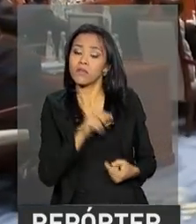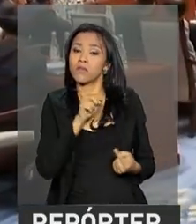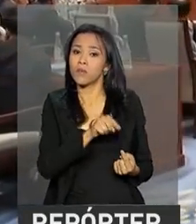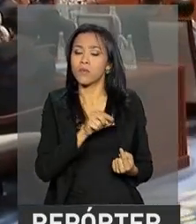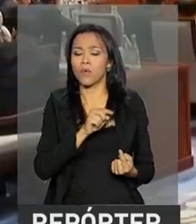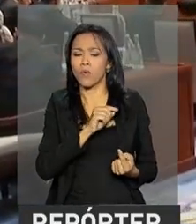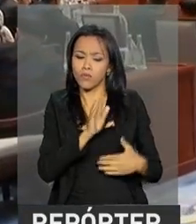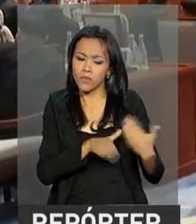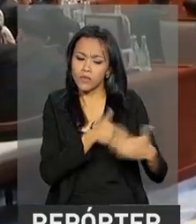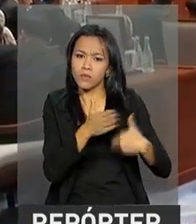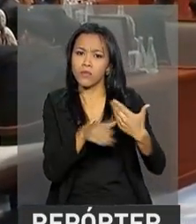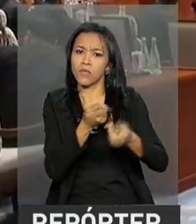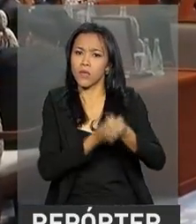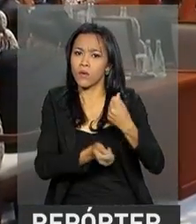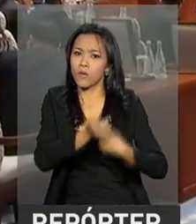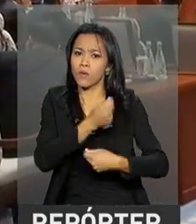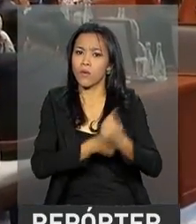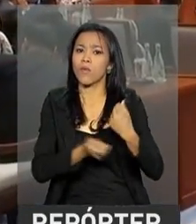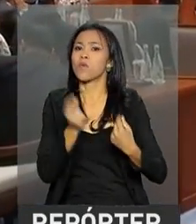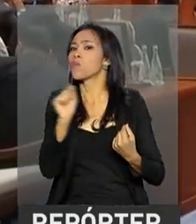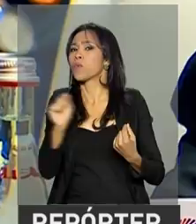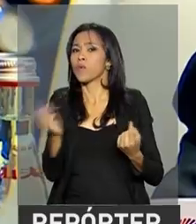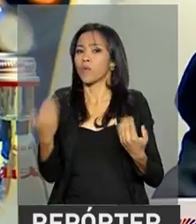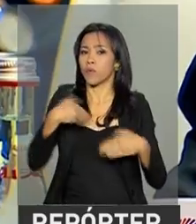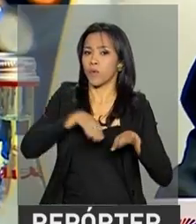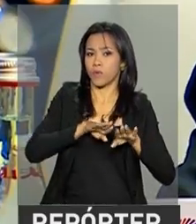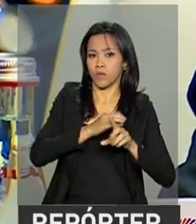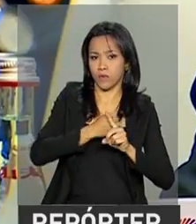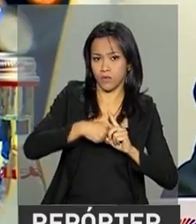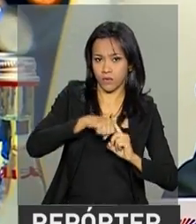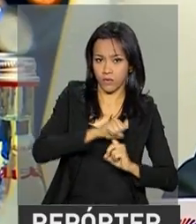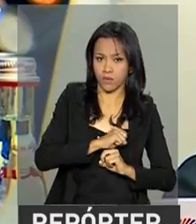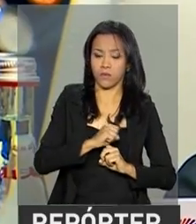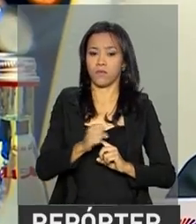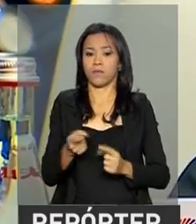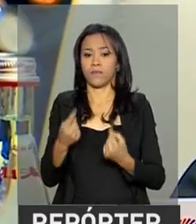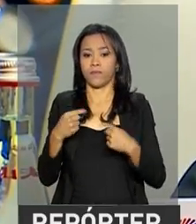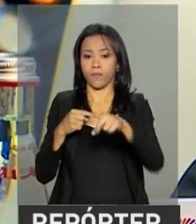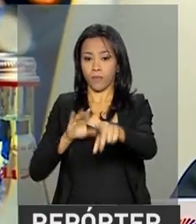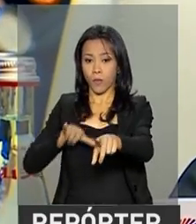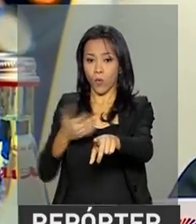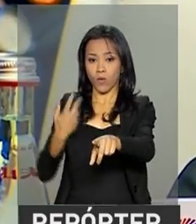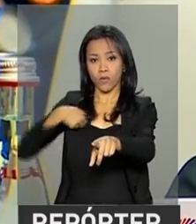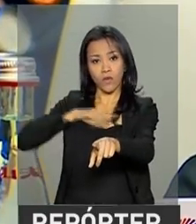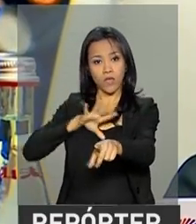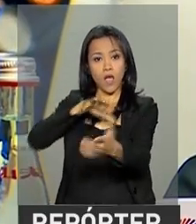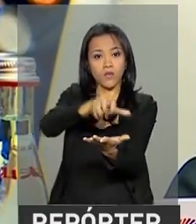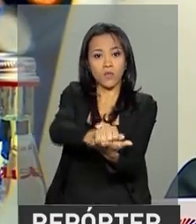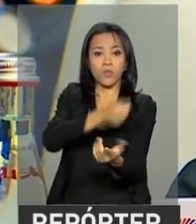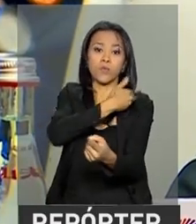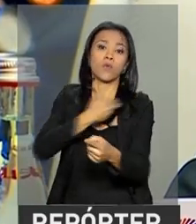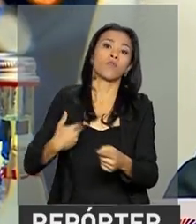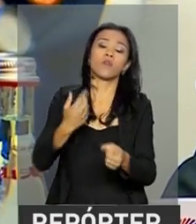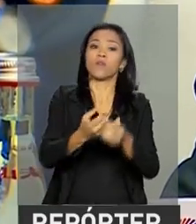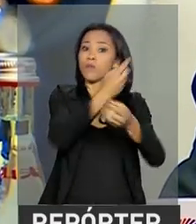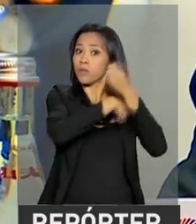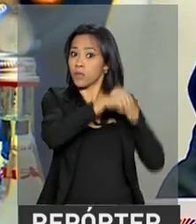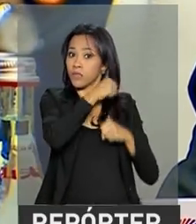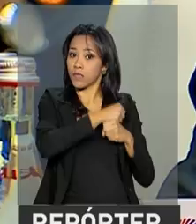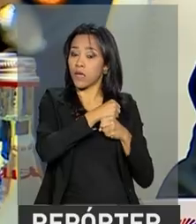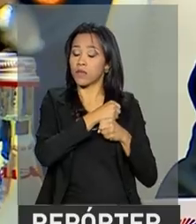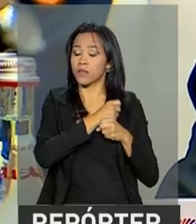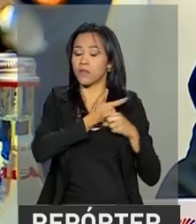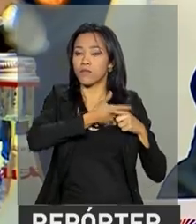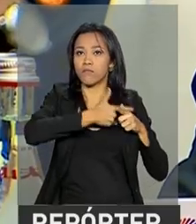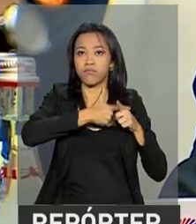um crescimento econômico com inclusão social. Quando assumimos o governo no ano passado, a crise